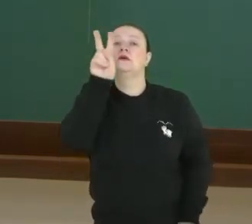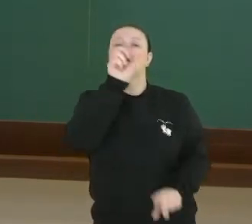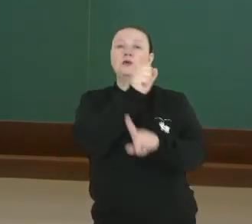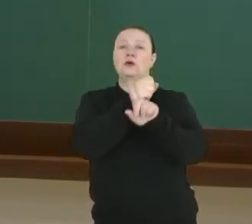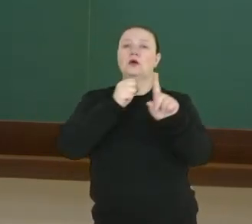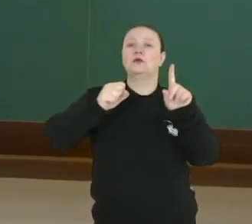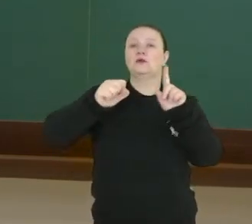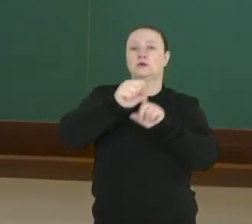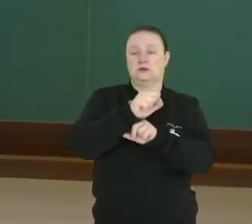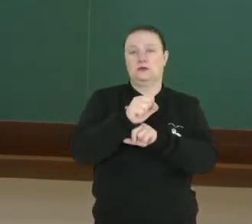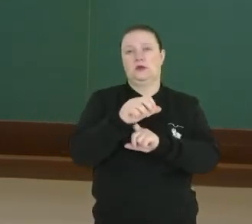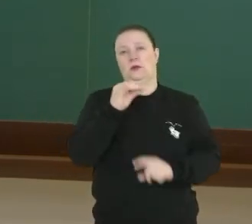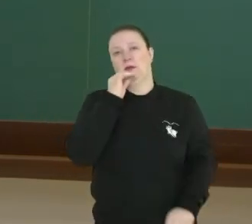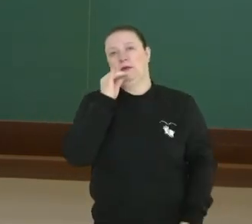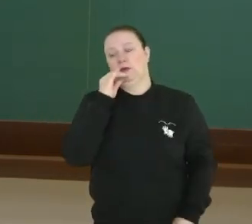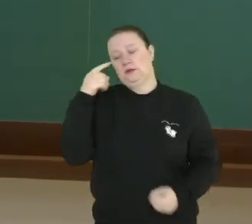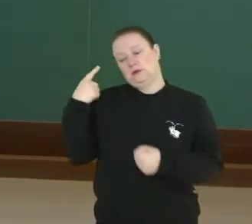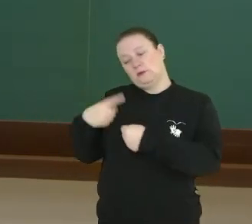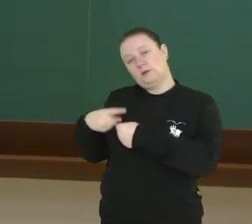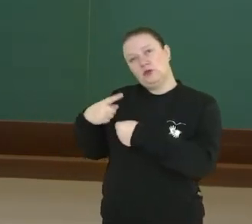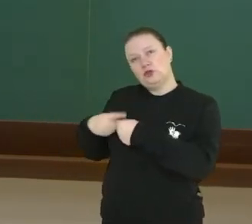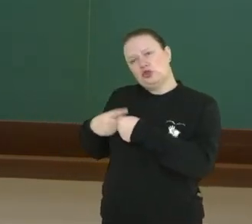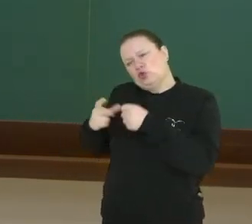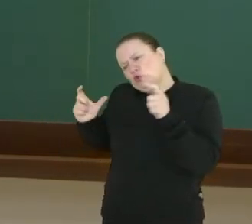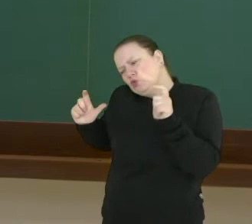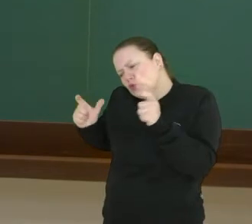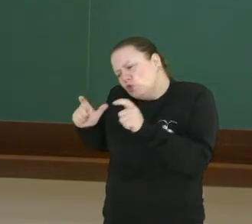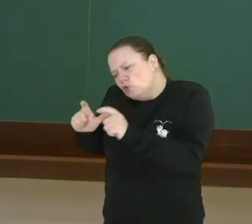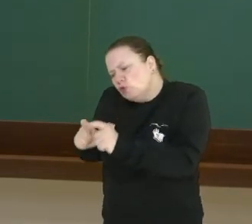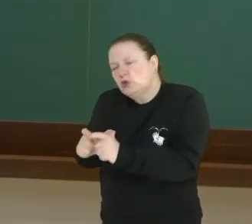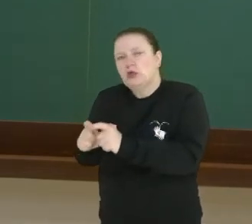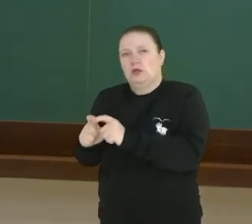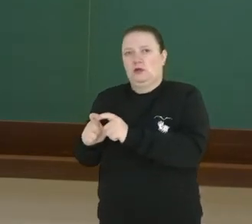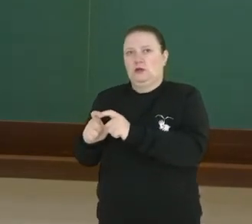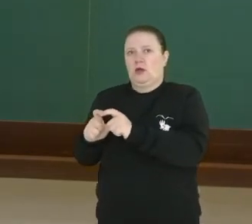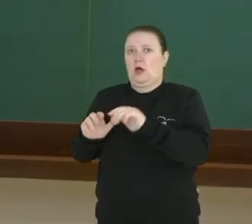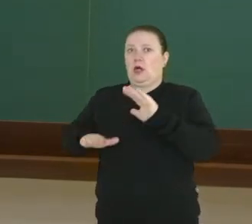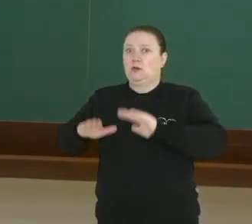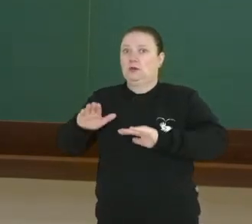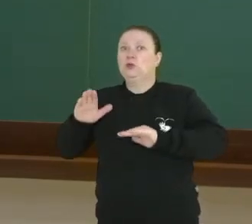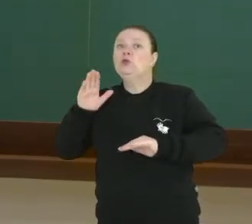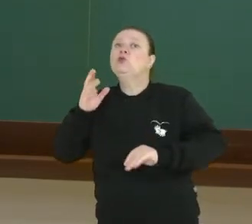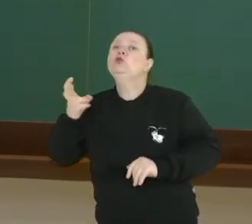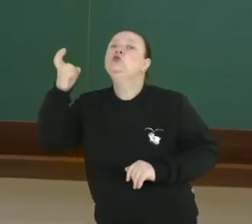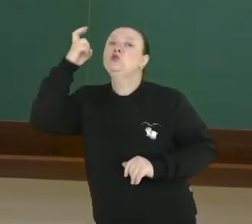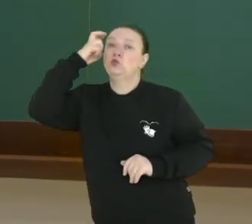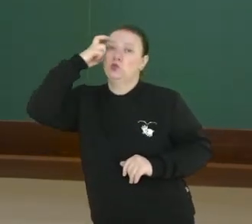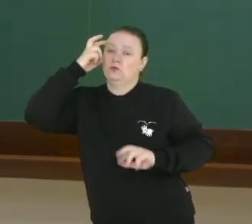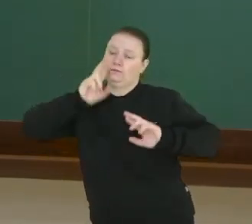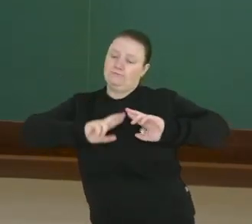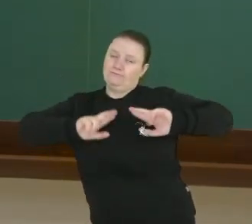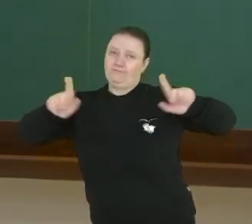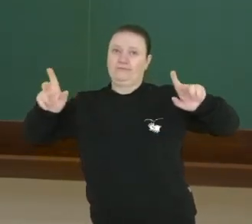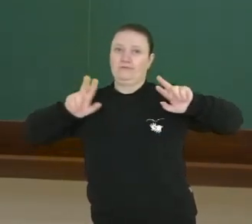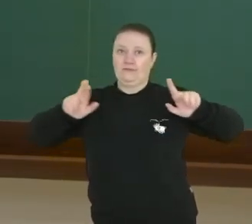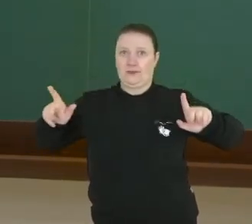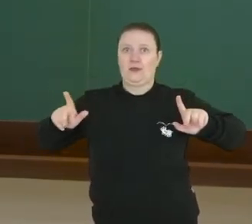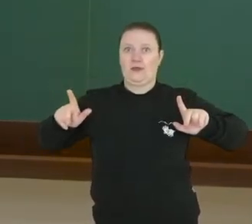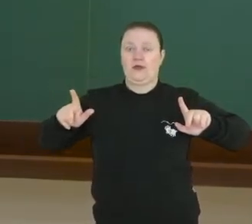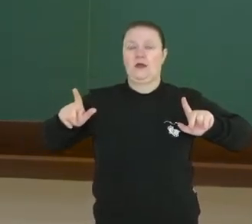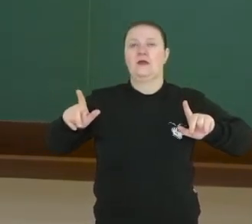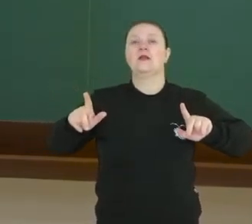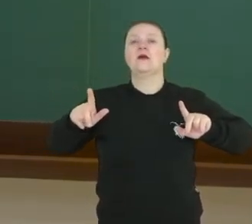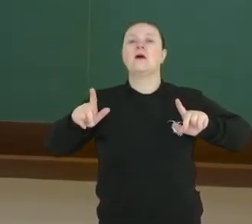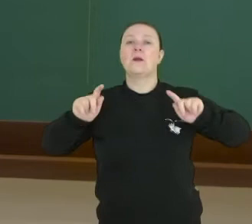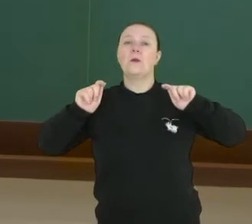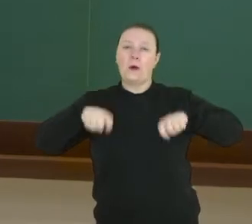ela vive numa cidade ali, pequena, com certas culturas, então essas histórias sim transmitem